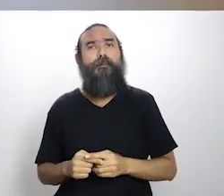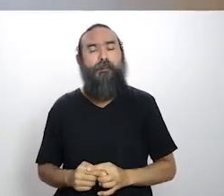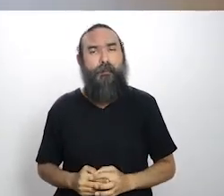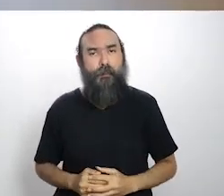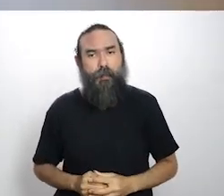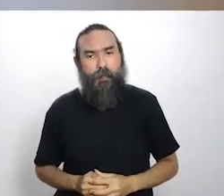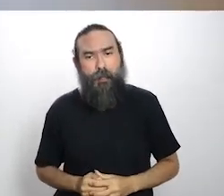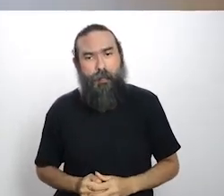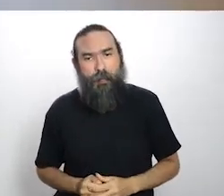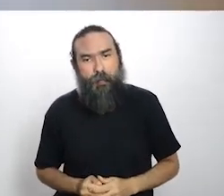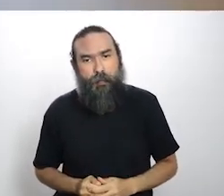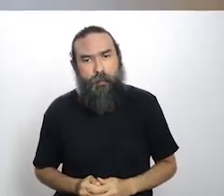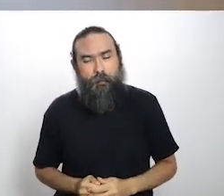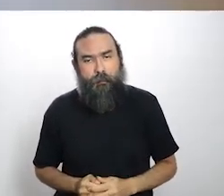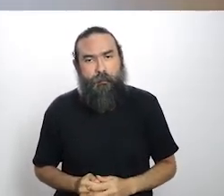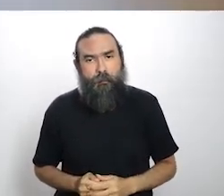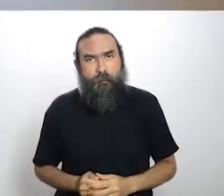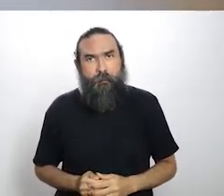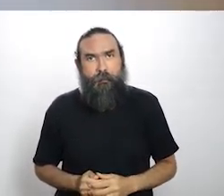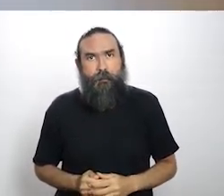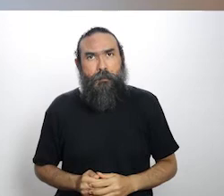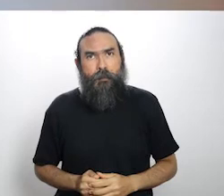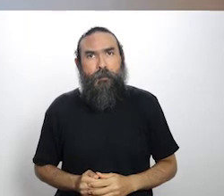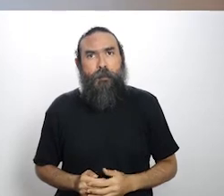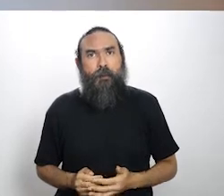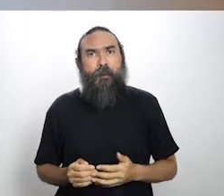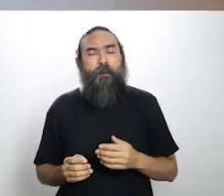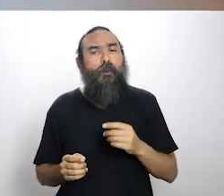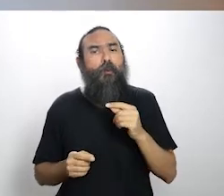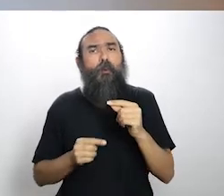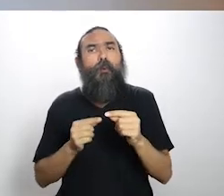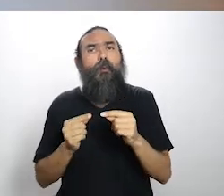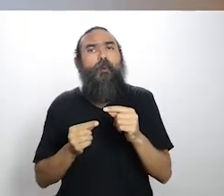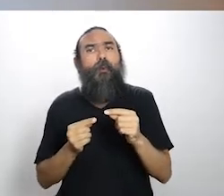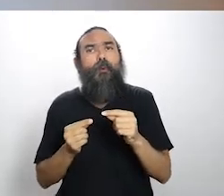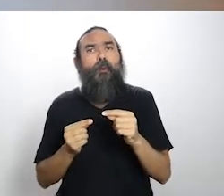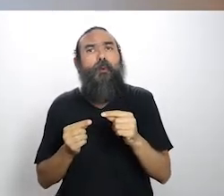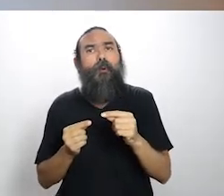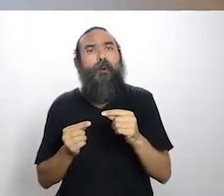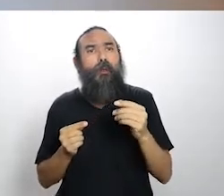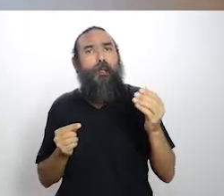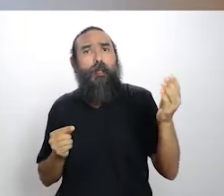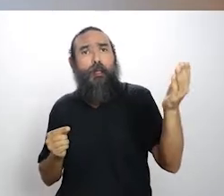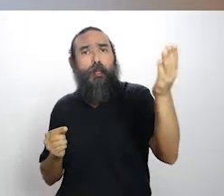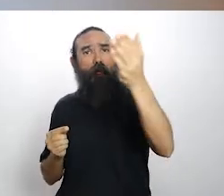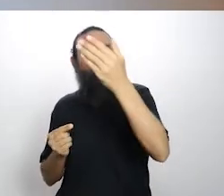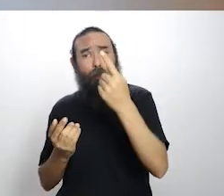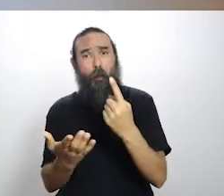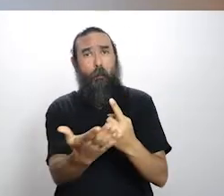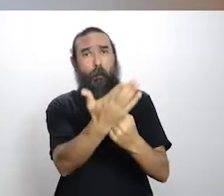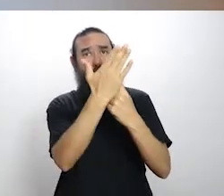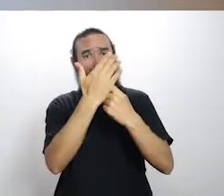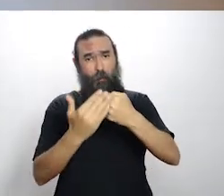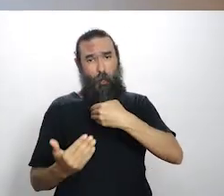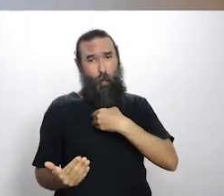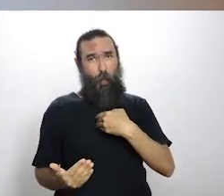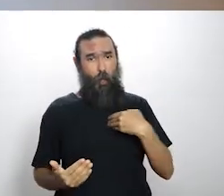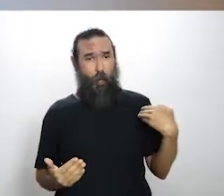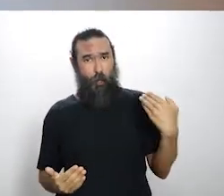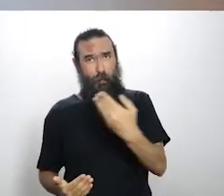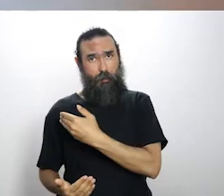o que nos apresentam de normas tem a ver com seguir um